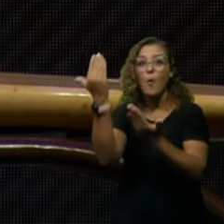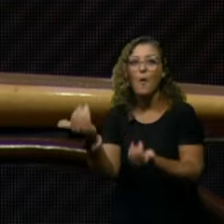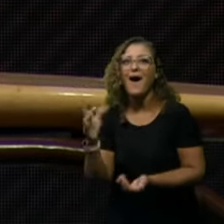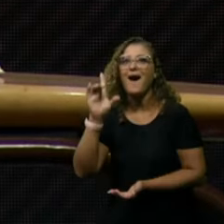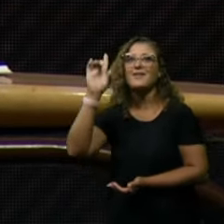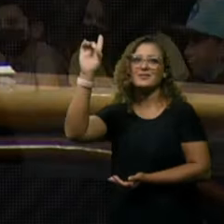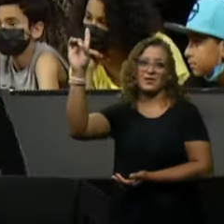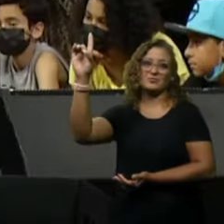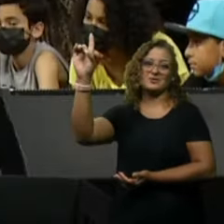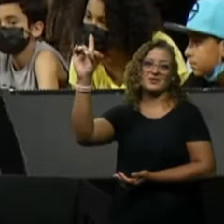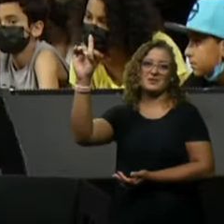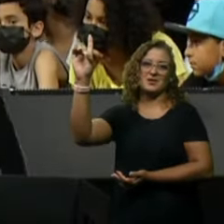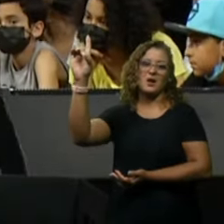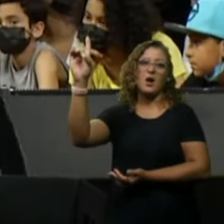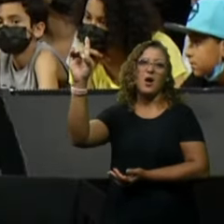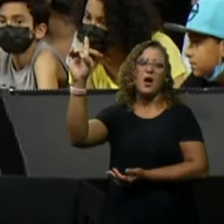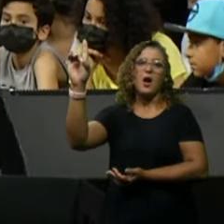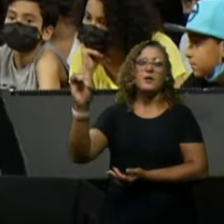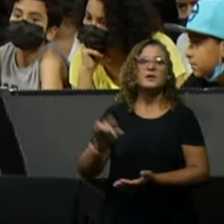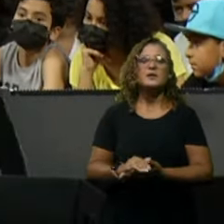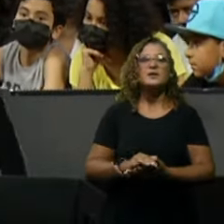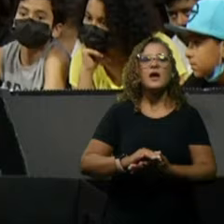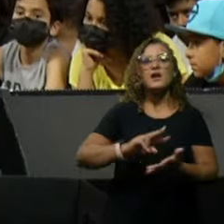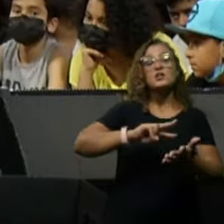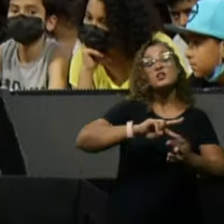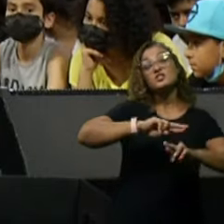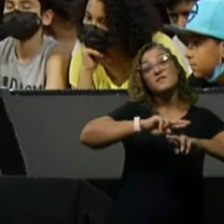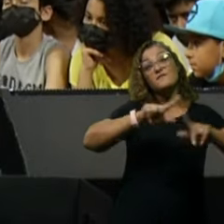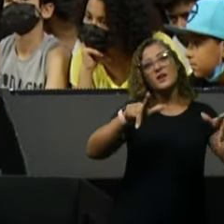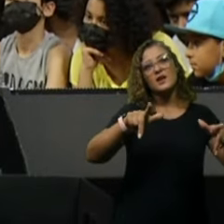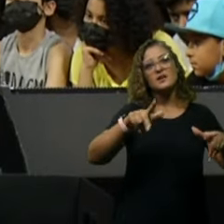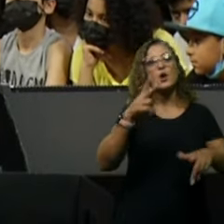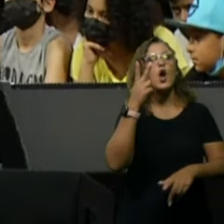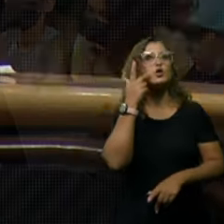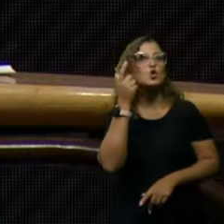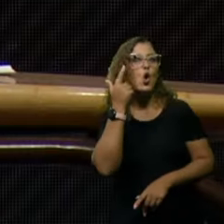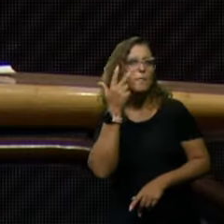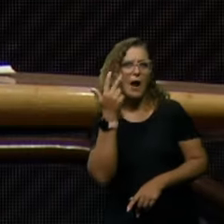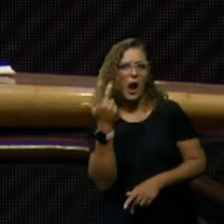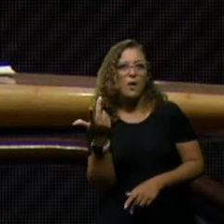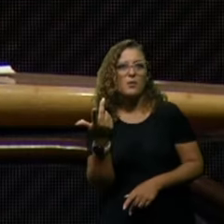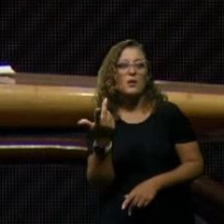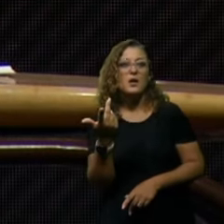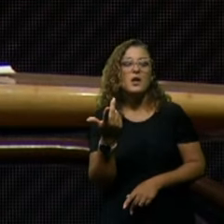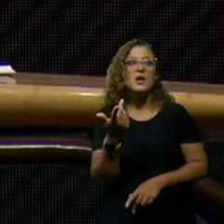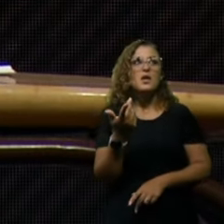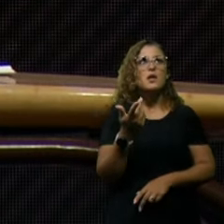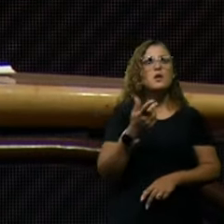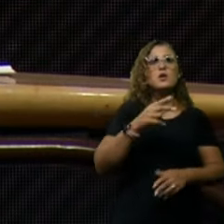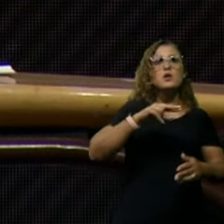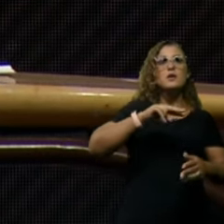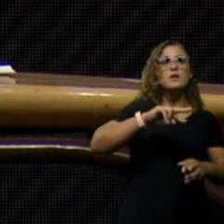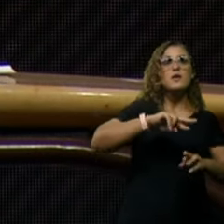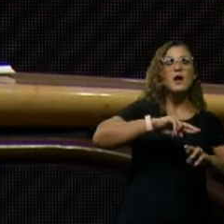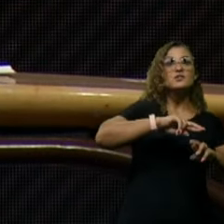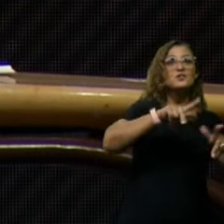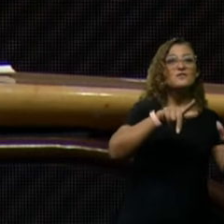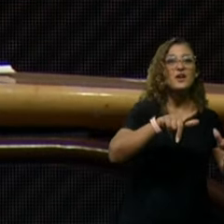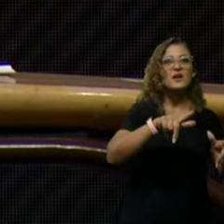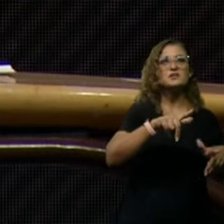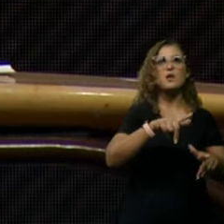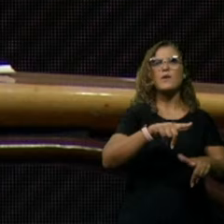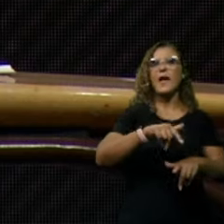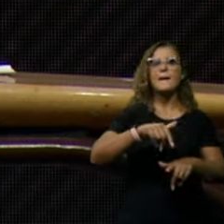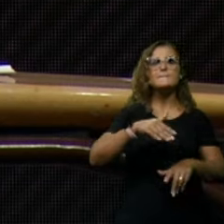aquilo que não é aquilo que é normal e aquilo que é especial agora aqui o